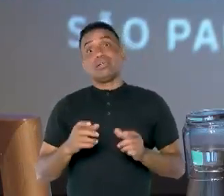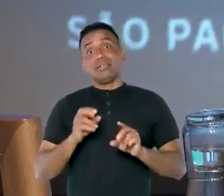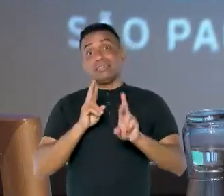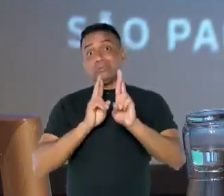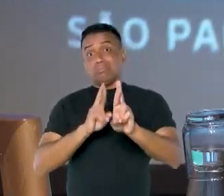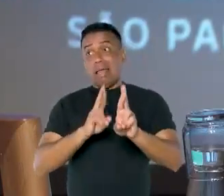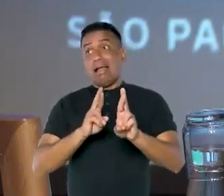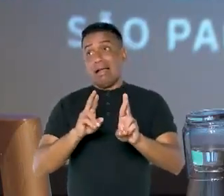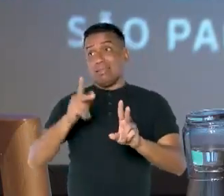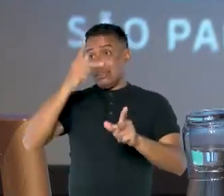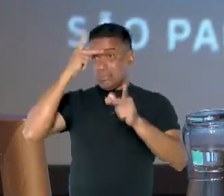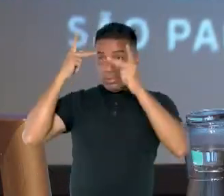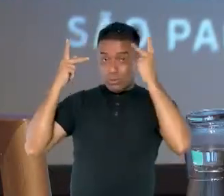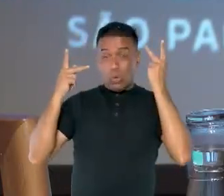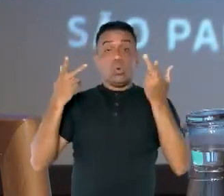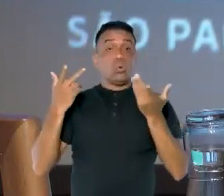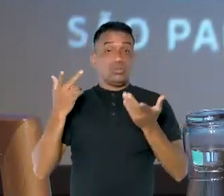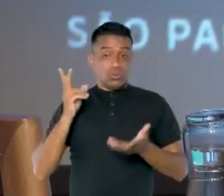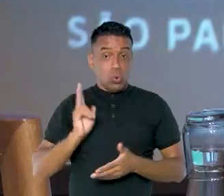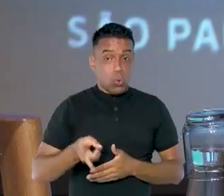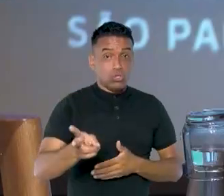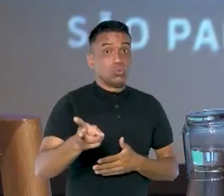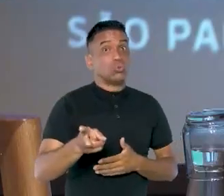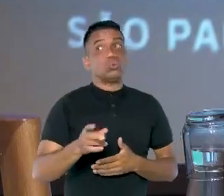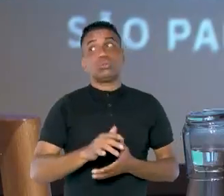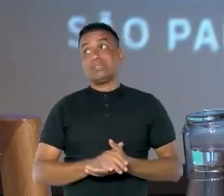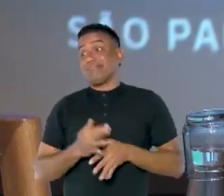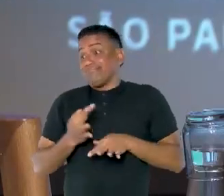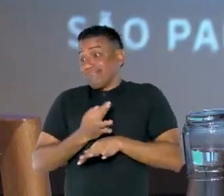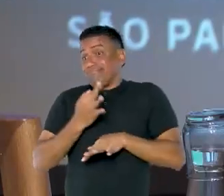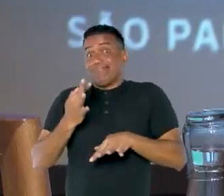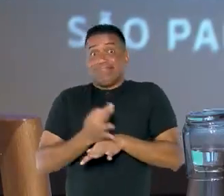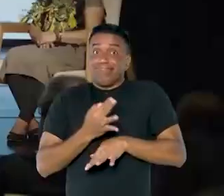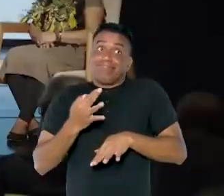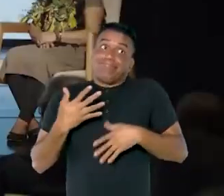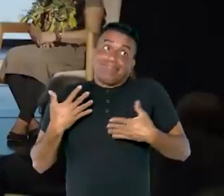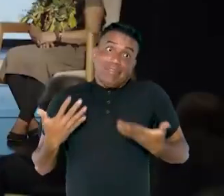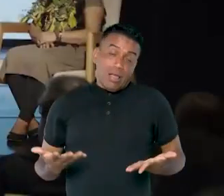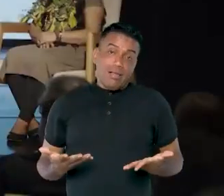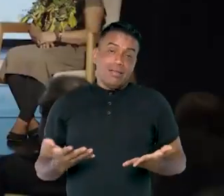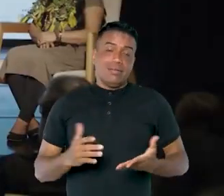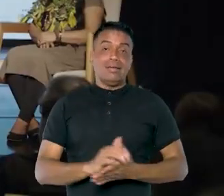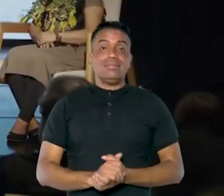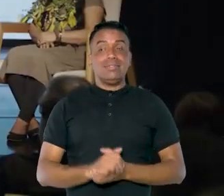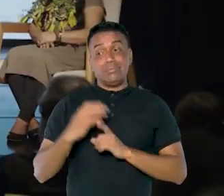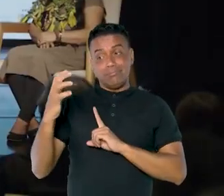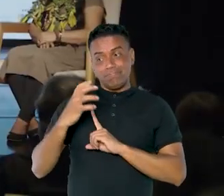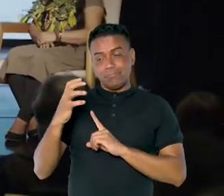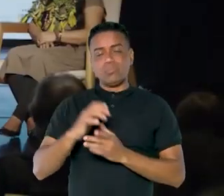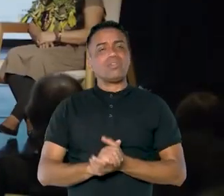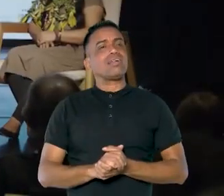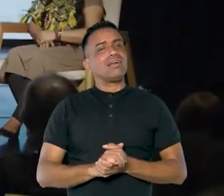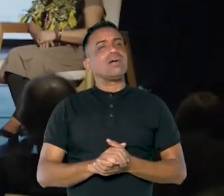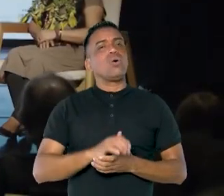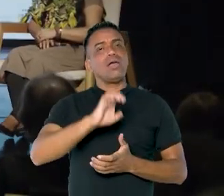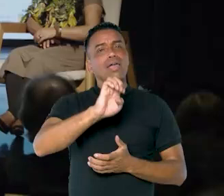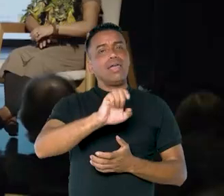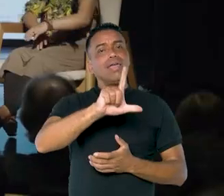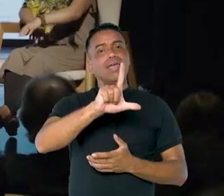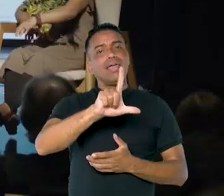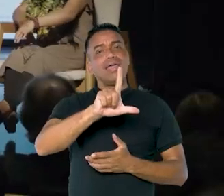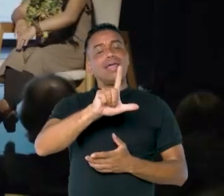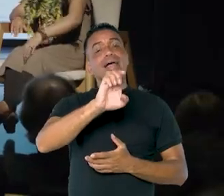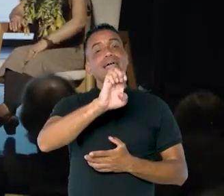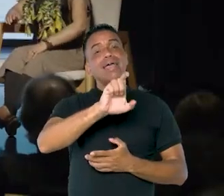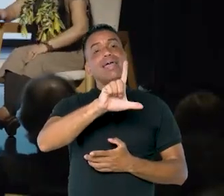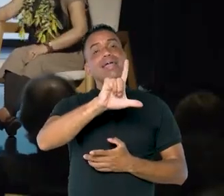continuem e segurem a onda, não é? É assim que me afeta. E aí a gente vai para a Elisângela, que está segurando a onda e